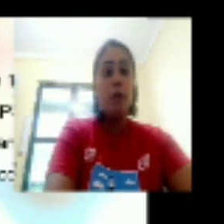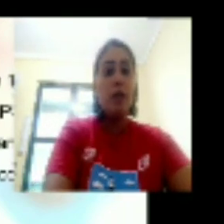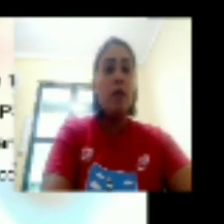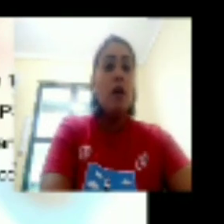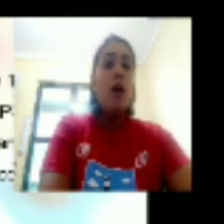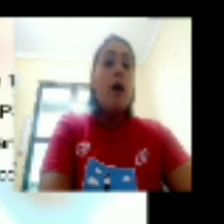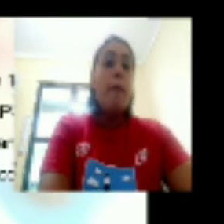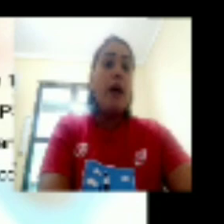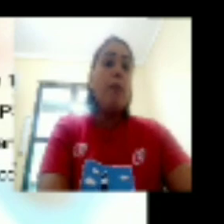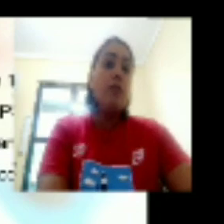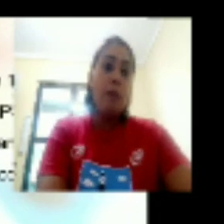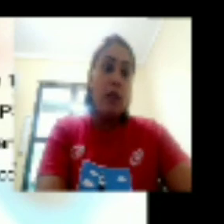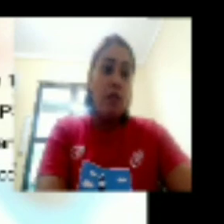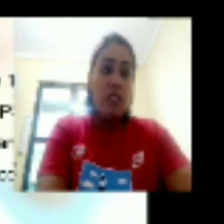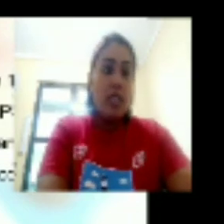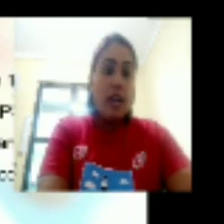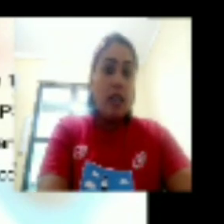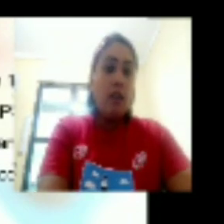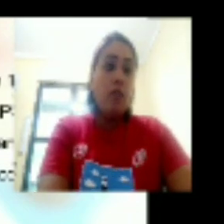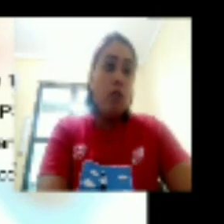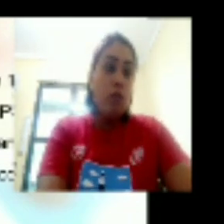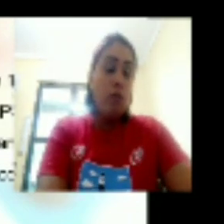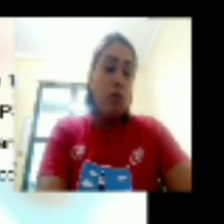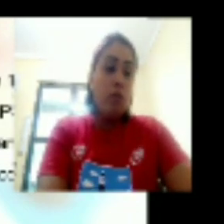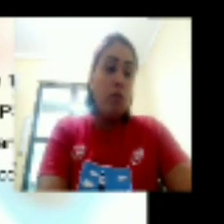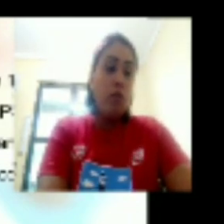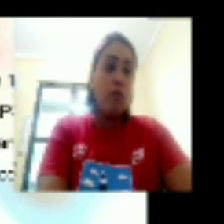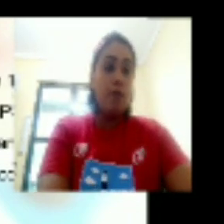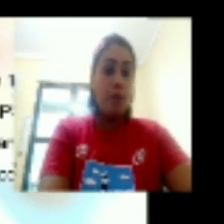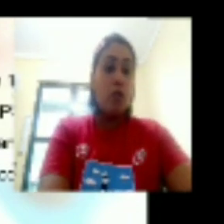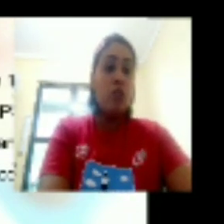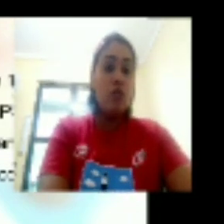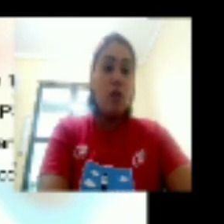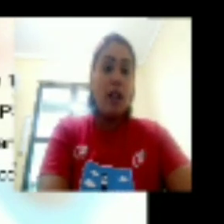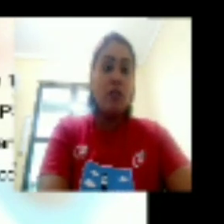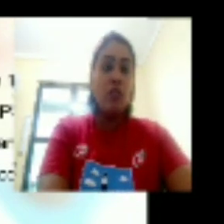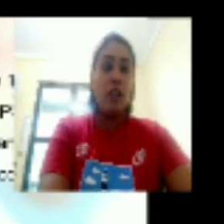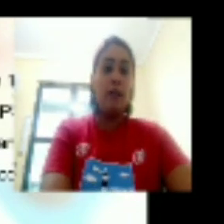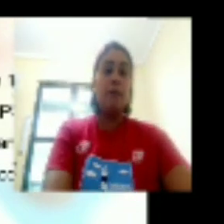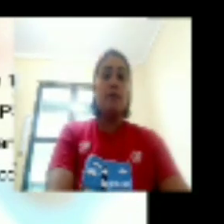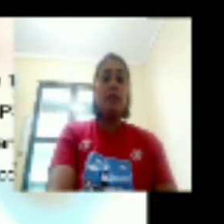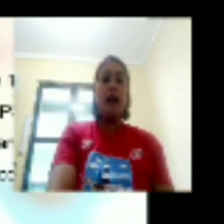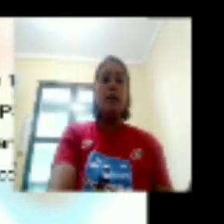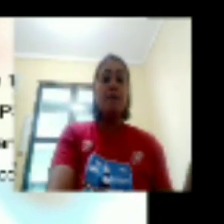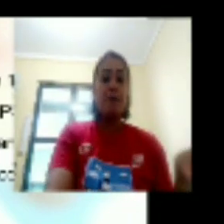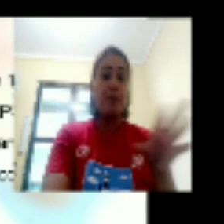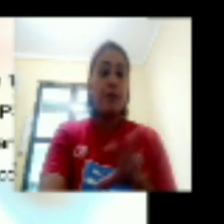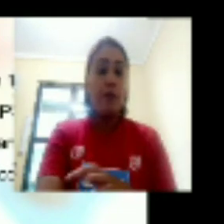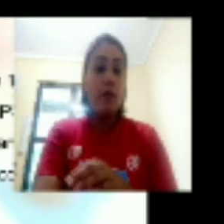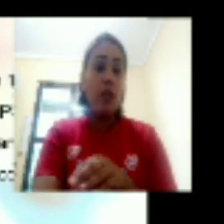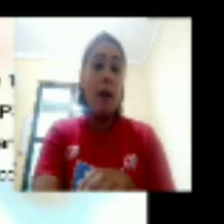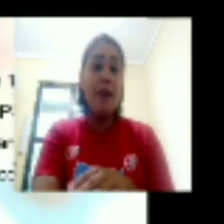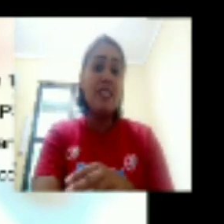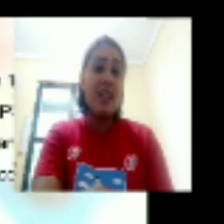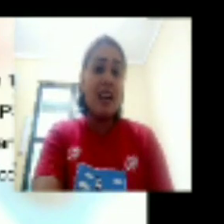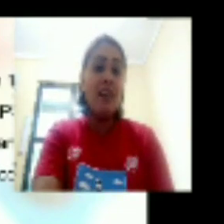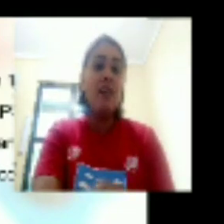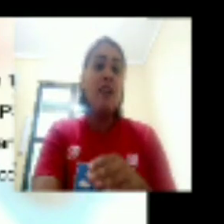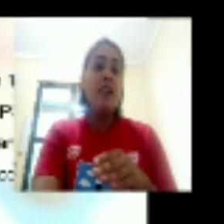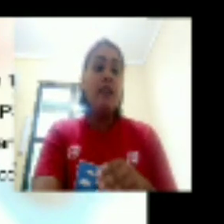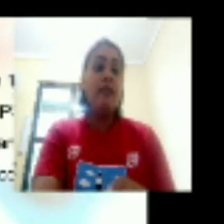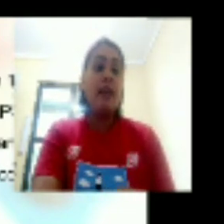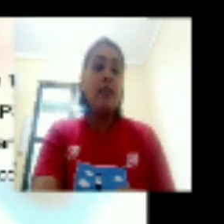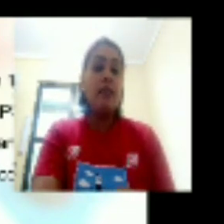setor público para poder beneficiar os usuários dele, tá?